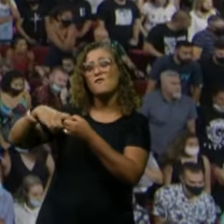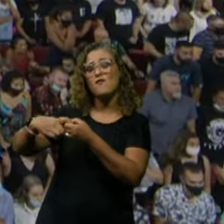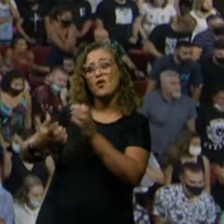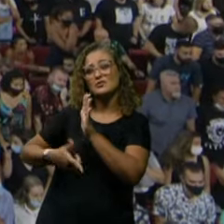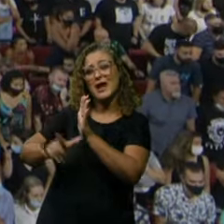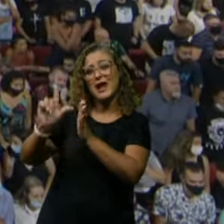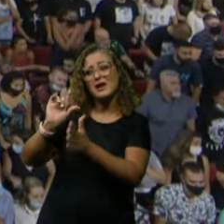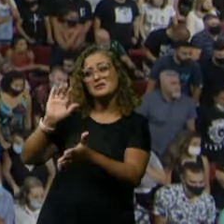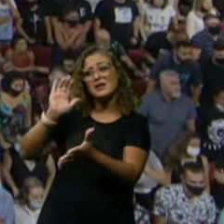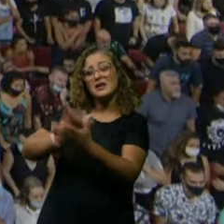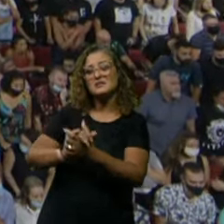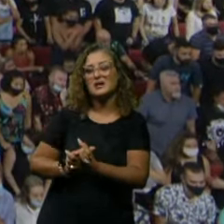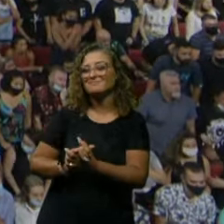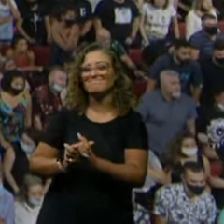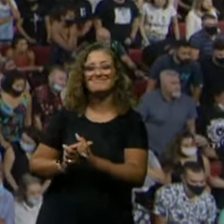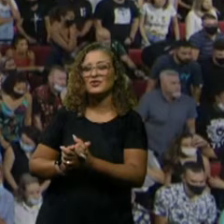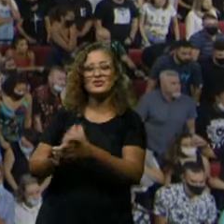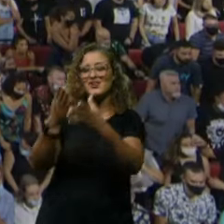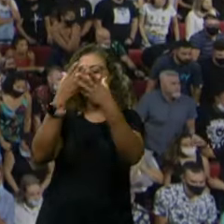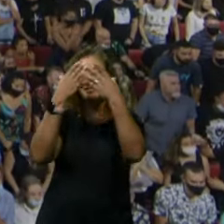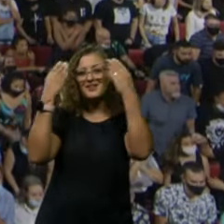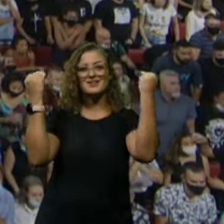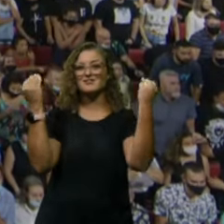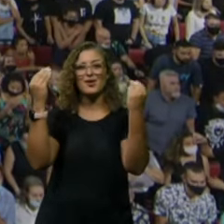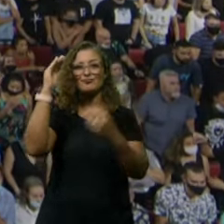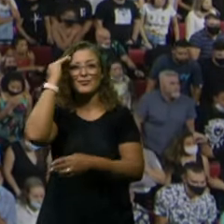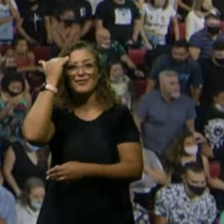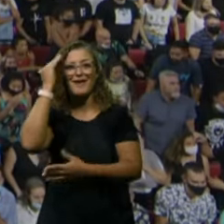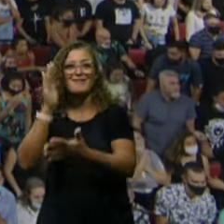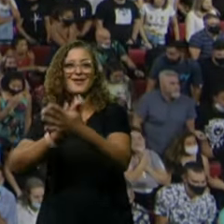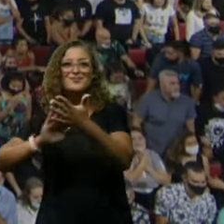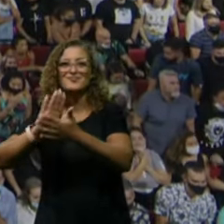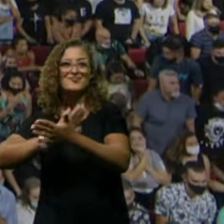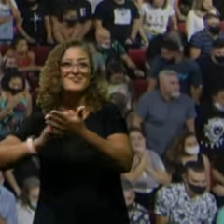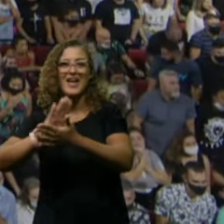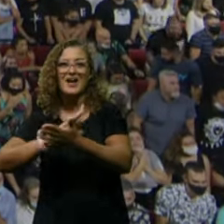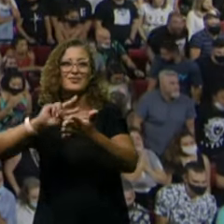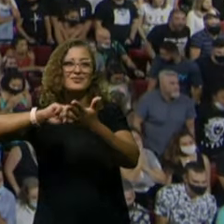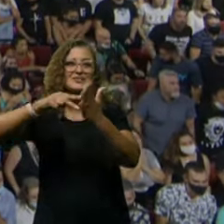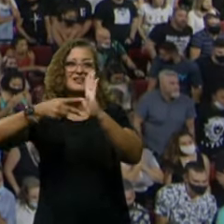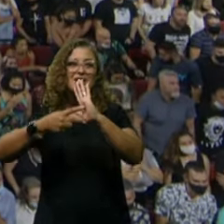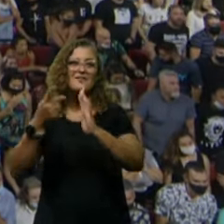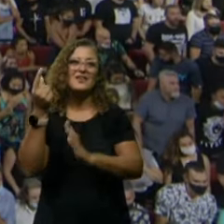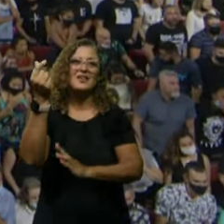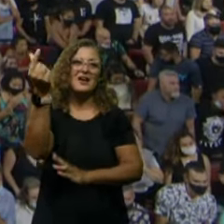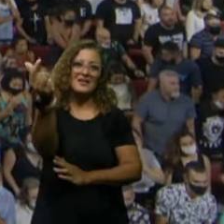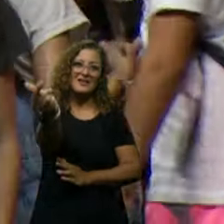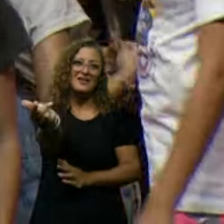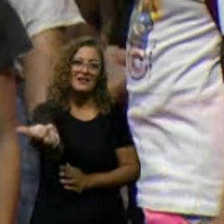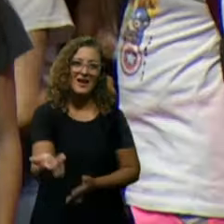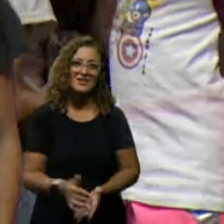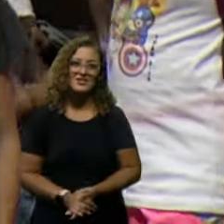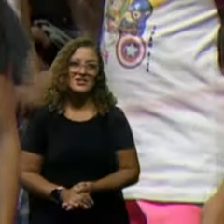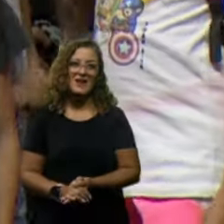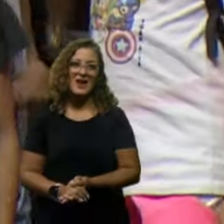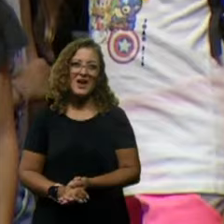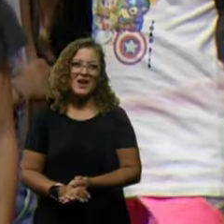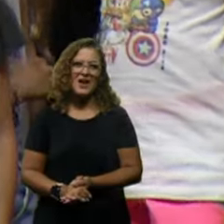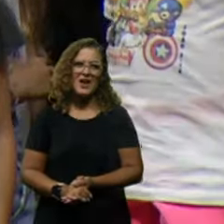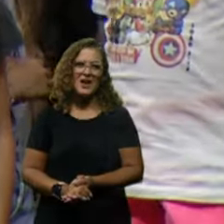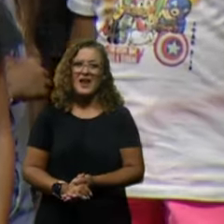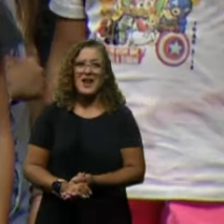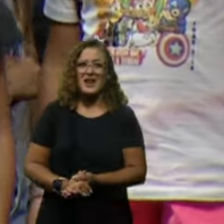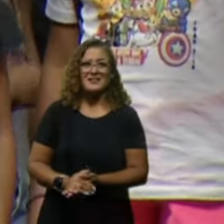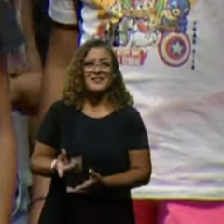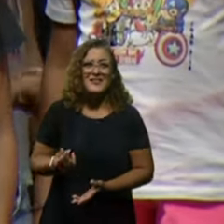se você perdeu a concepção de eternidade você tá abrindo o que é mil vezes melhor do que casamento porque você